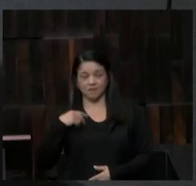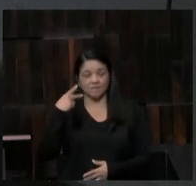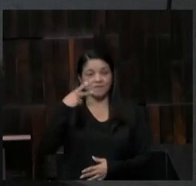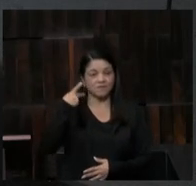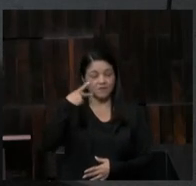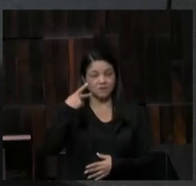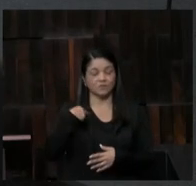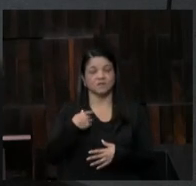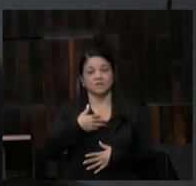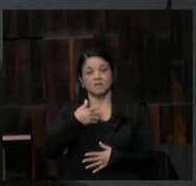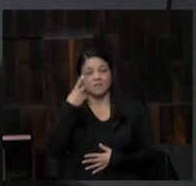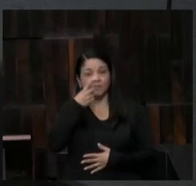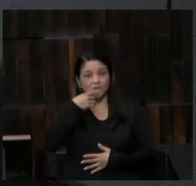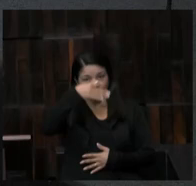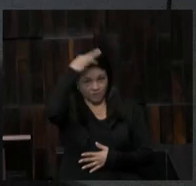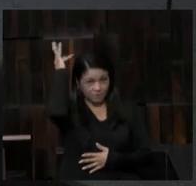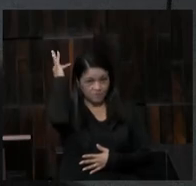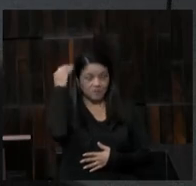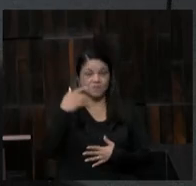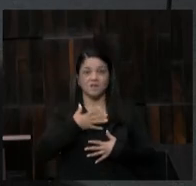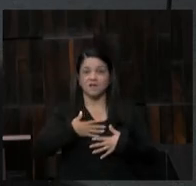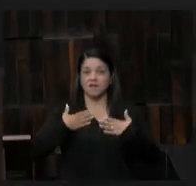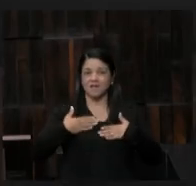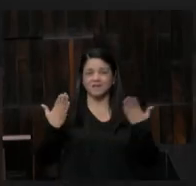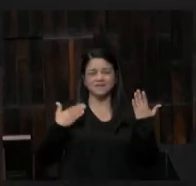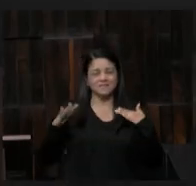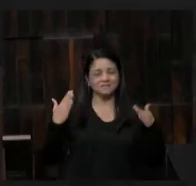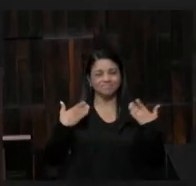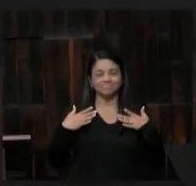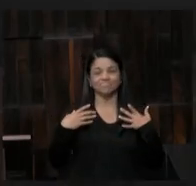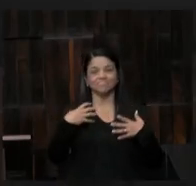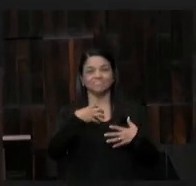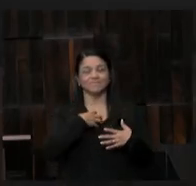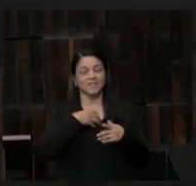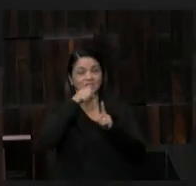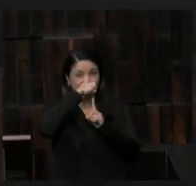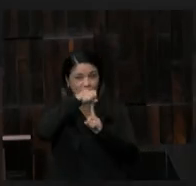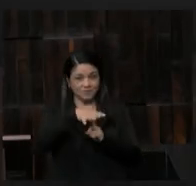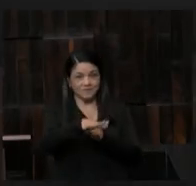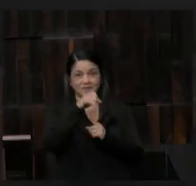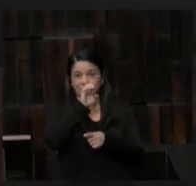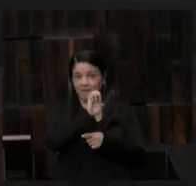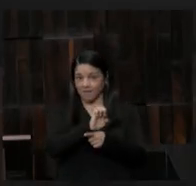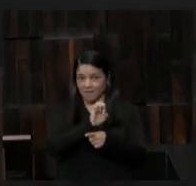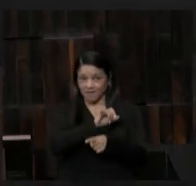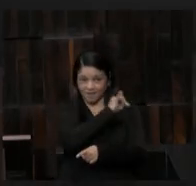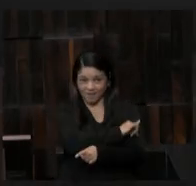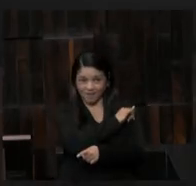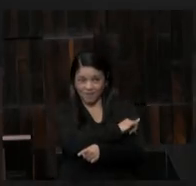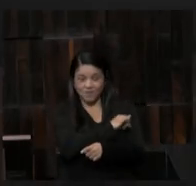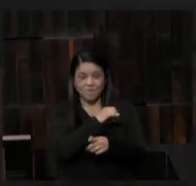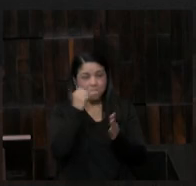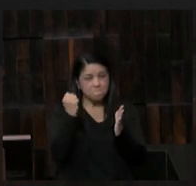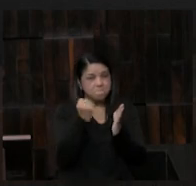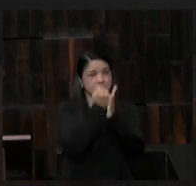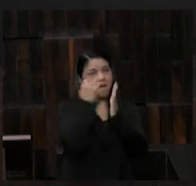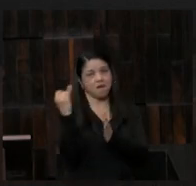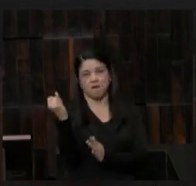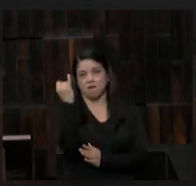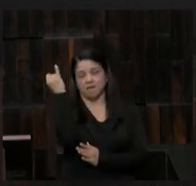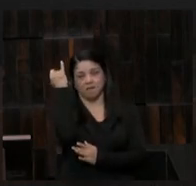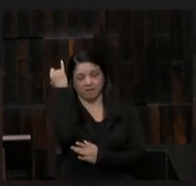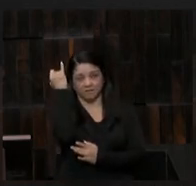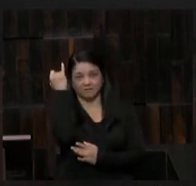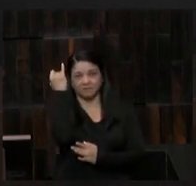Fred. É uma alegria muito grande estar com vocês. A Arquidiocese do Rio tem uma marca importante. Somente quero